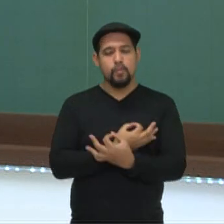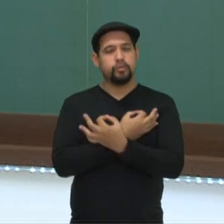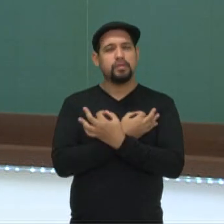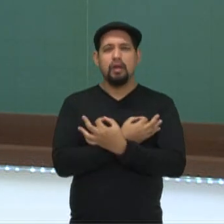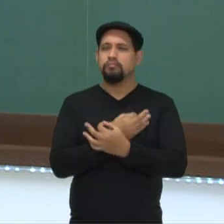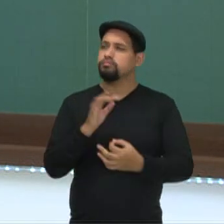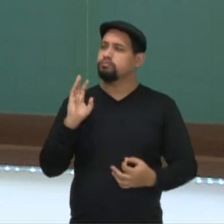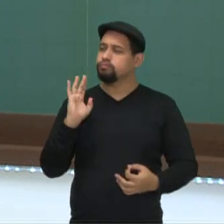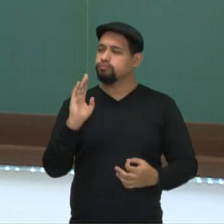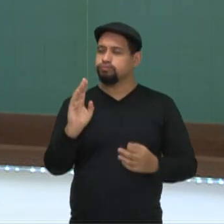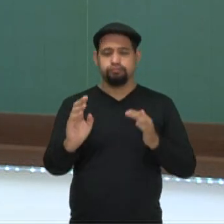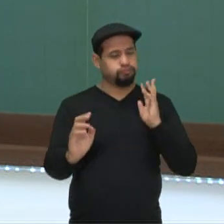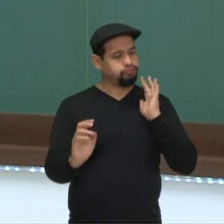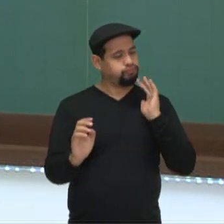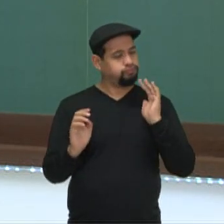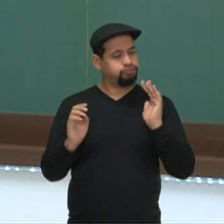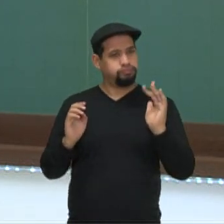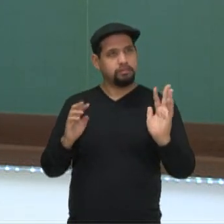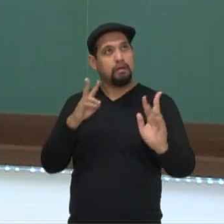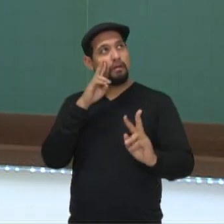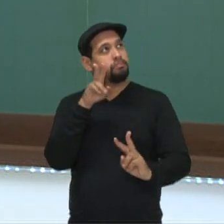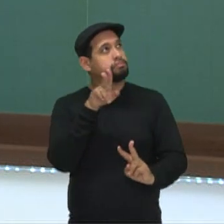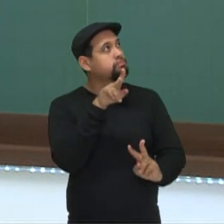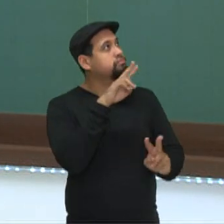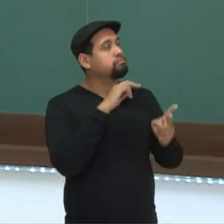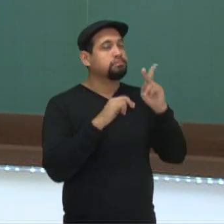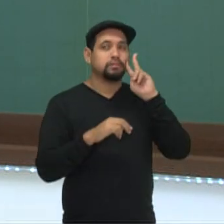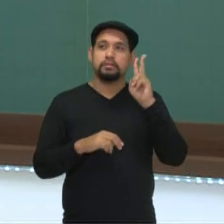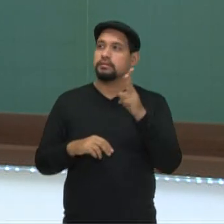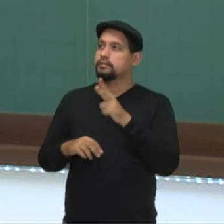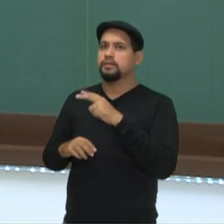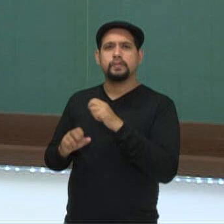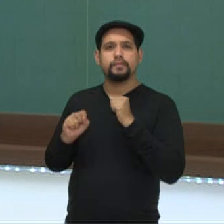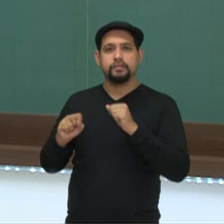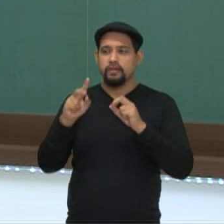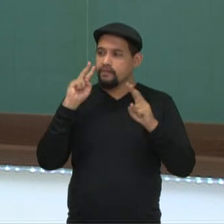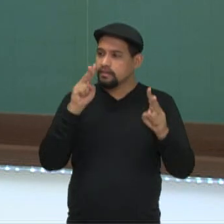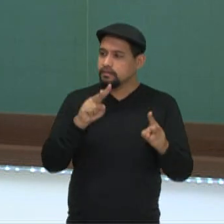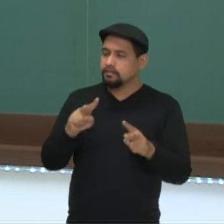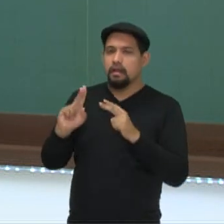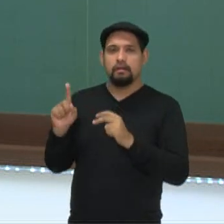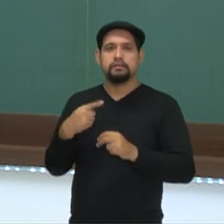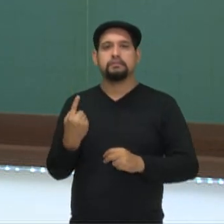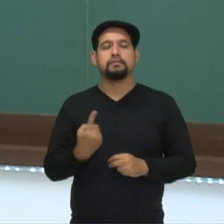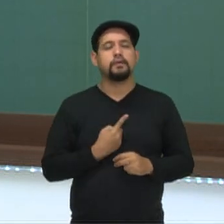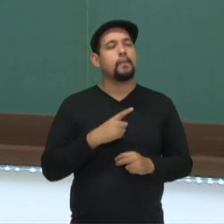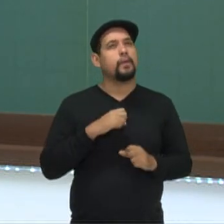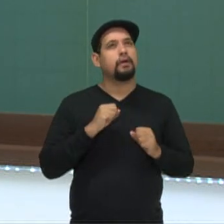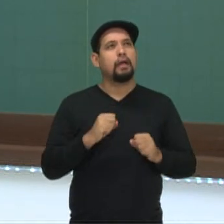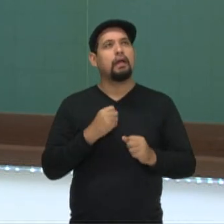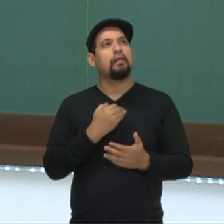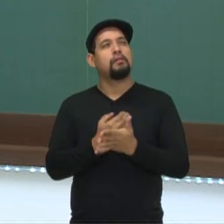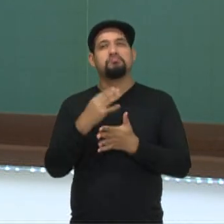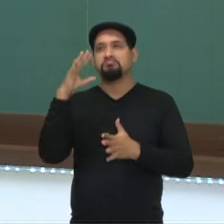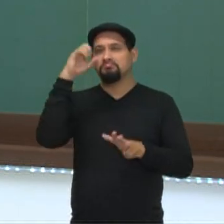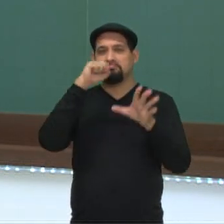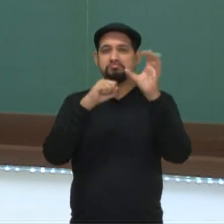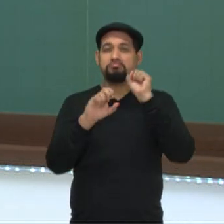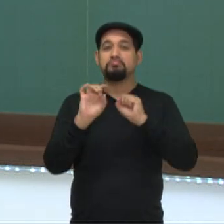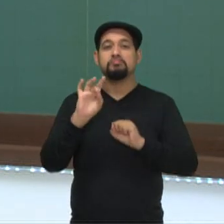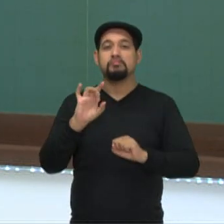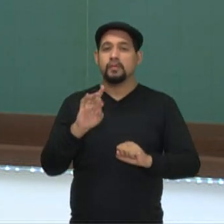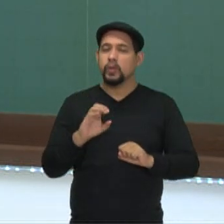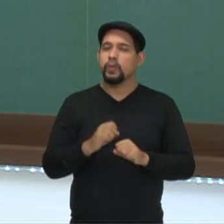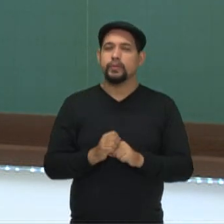manifestações do Buda. Só visitando o lugar sagrado a gente já pode ter uma aula sobre o